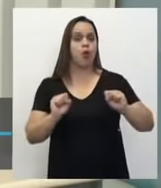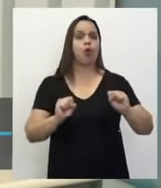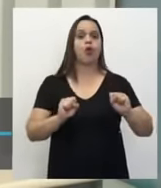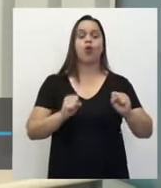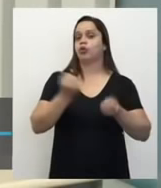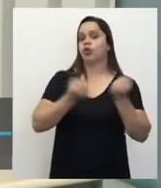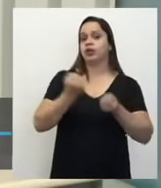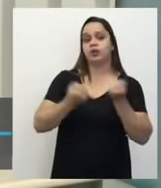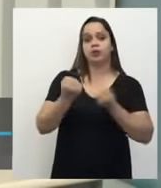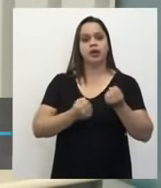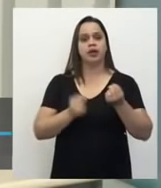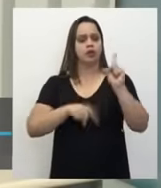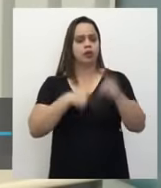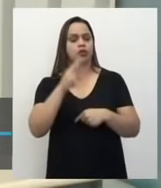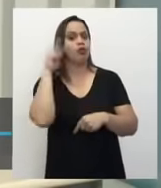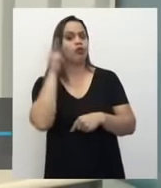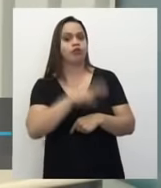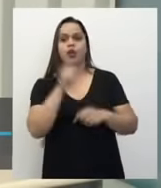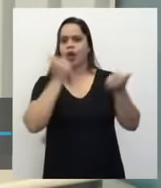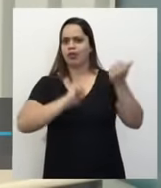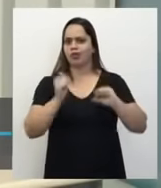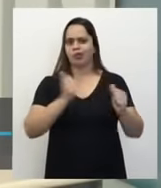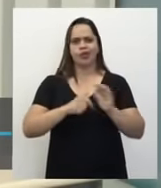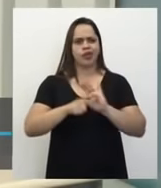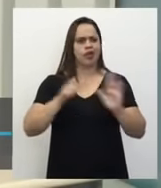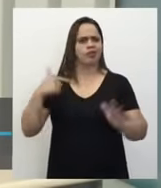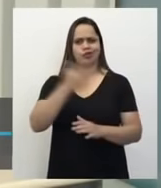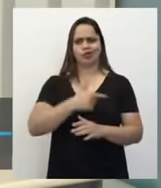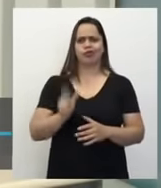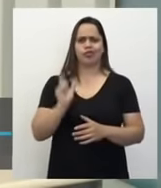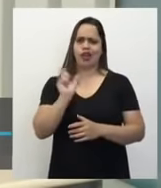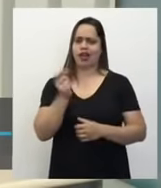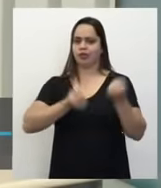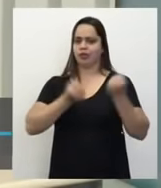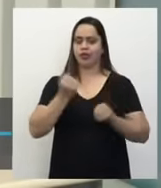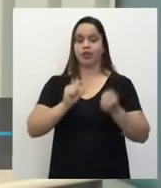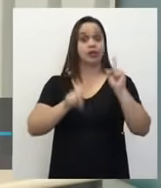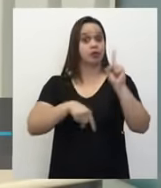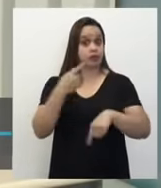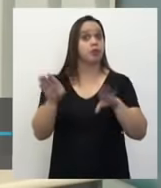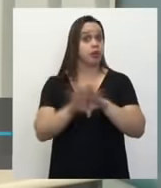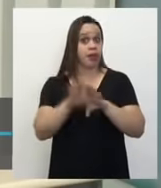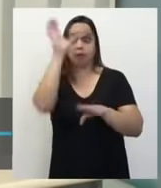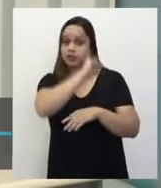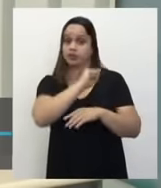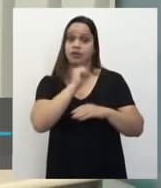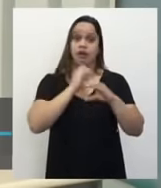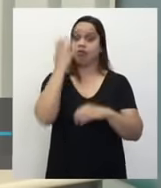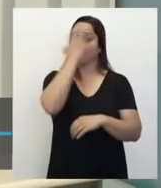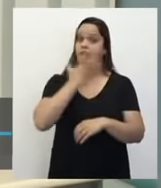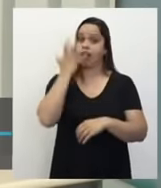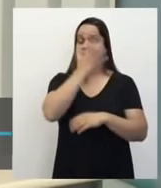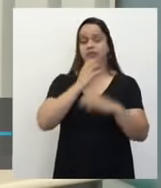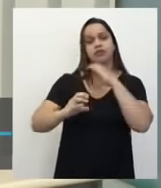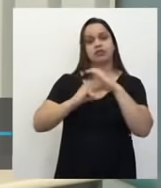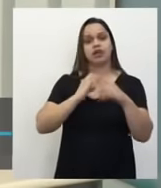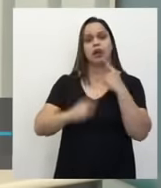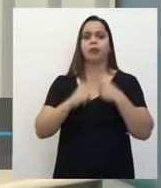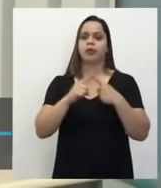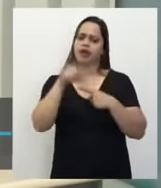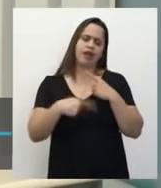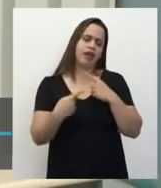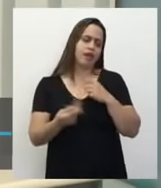vou ver a história do ator que nunca, não tinha nem carta de motorista. Ator que tem que aprender a cantar. Eu sei que o cantar é o básico, né, para estar junto